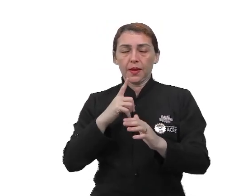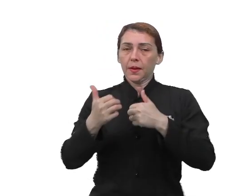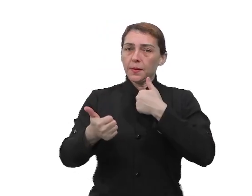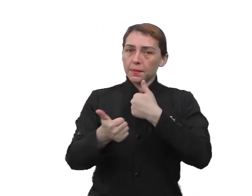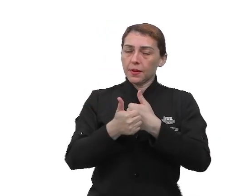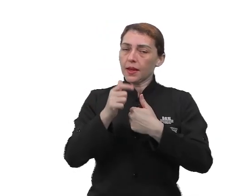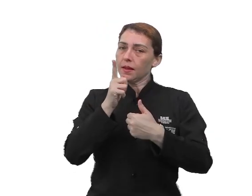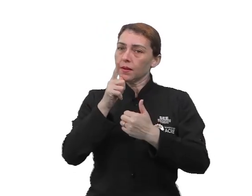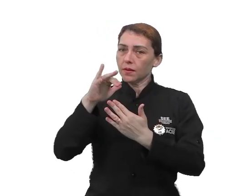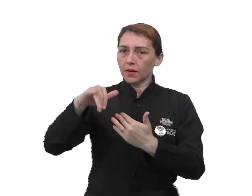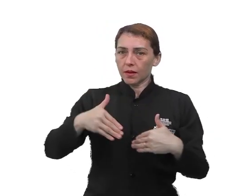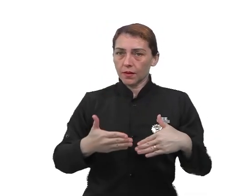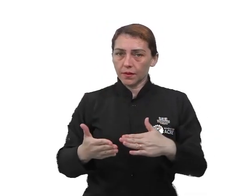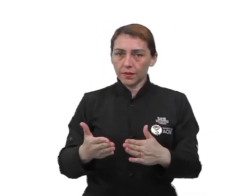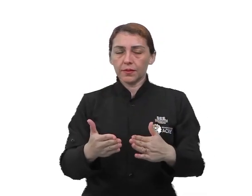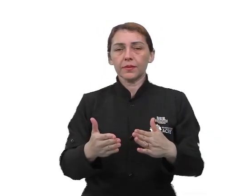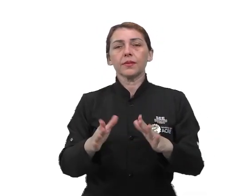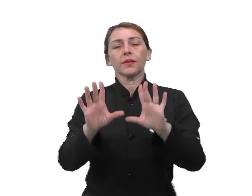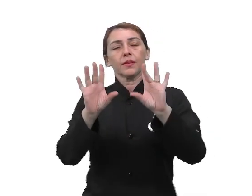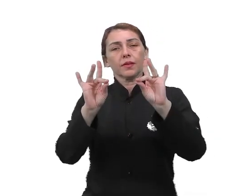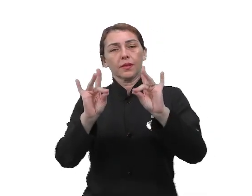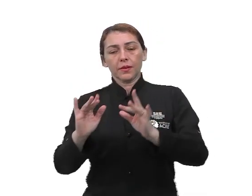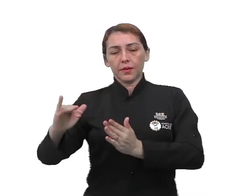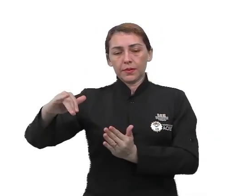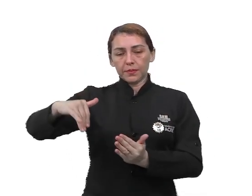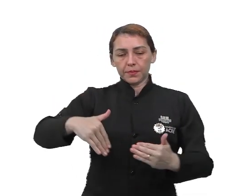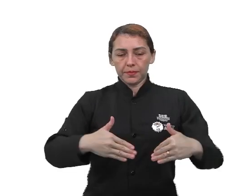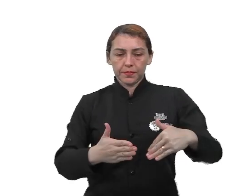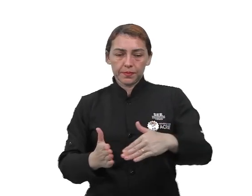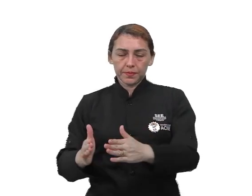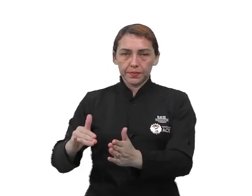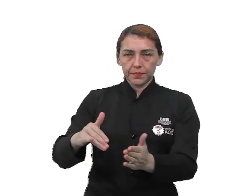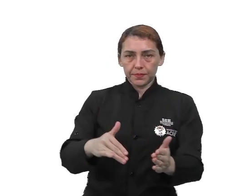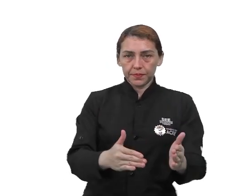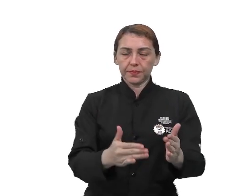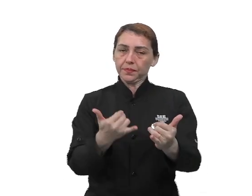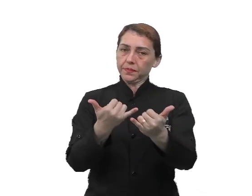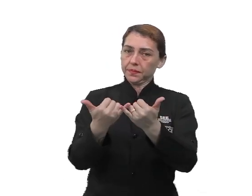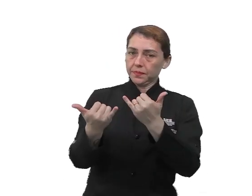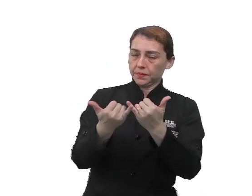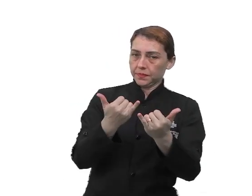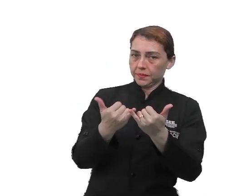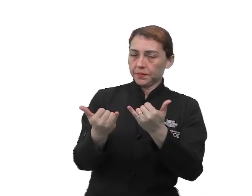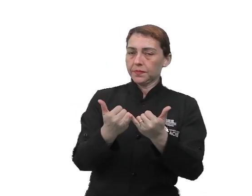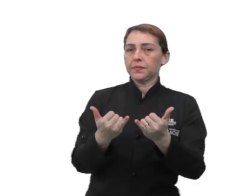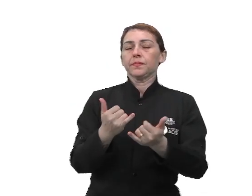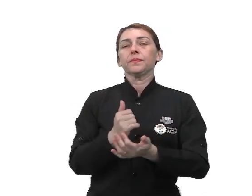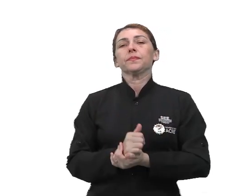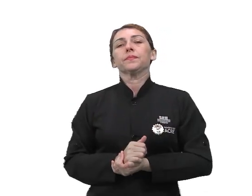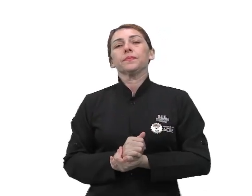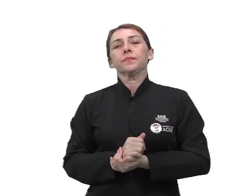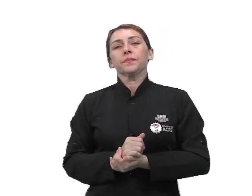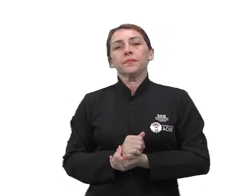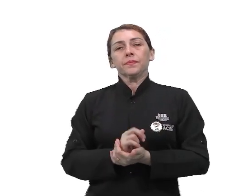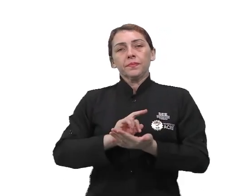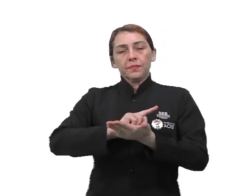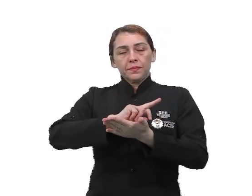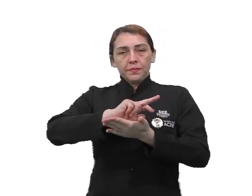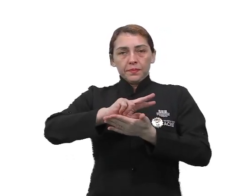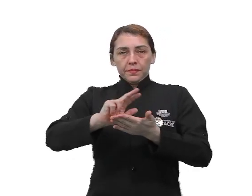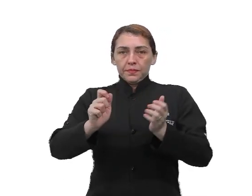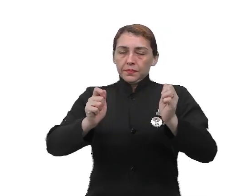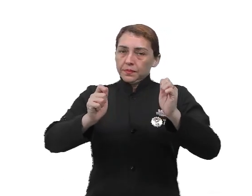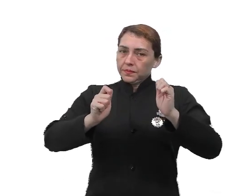próximo aos rios. Descrevem curvas sinuosas, harmoniosas e semelhantes entre si. Várias são as